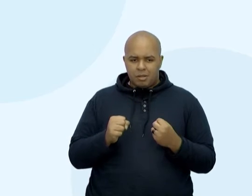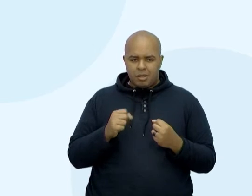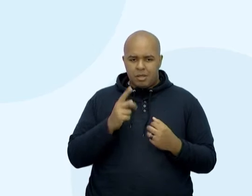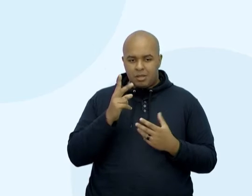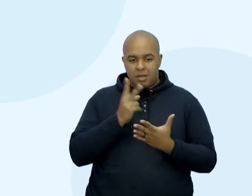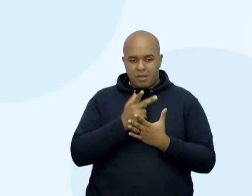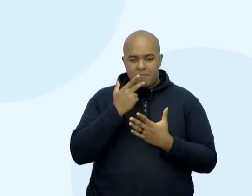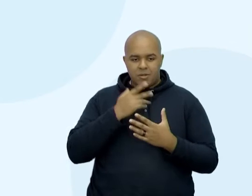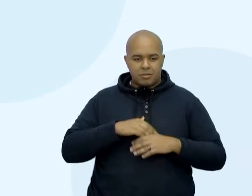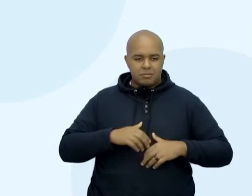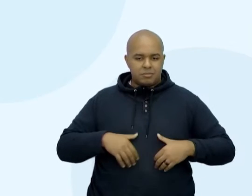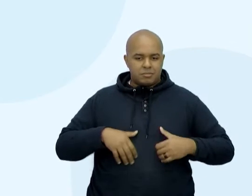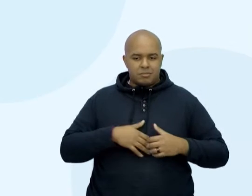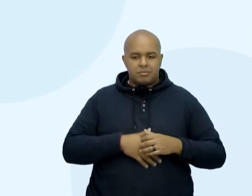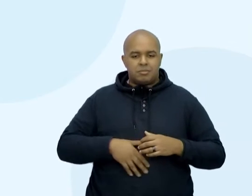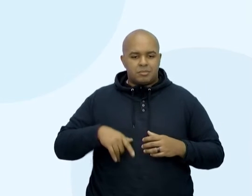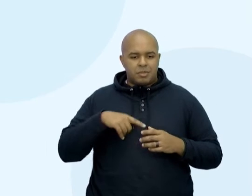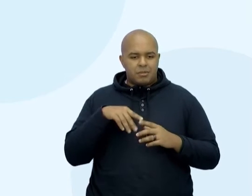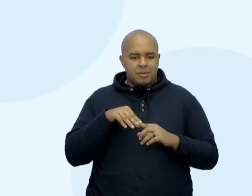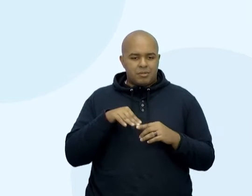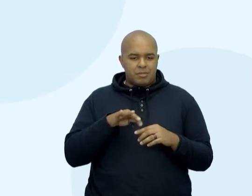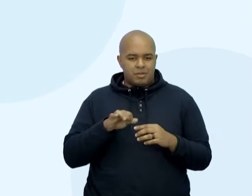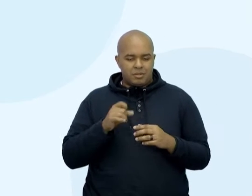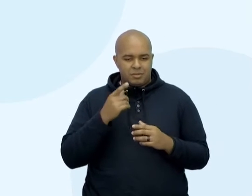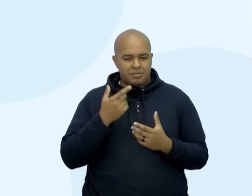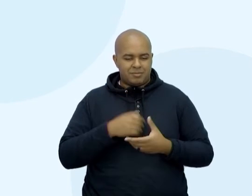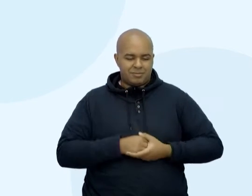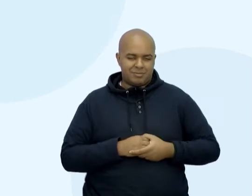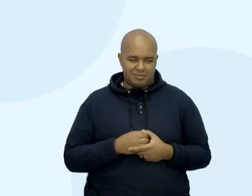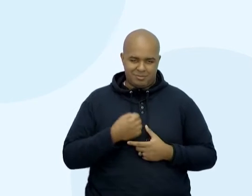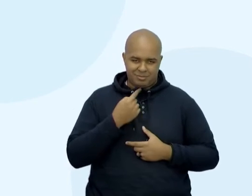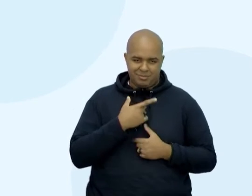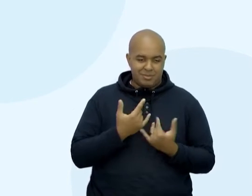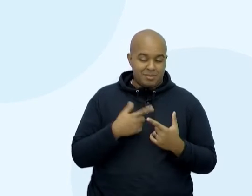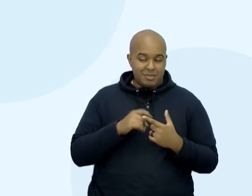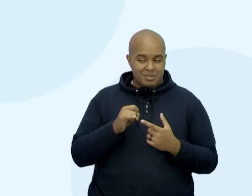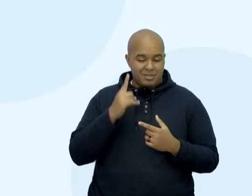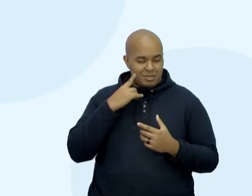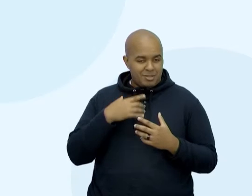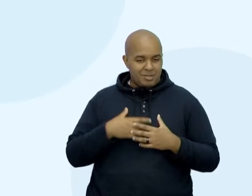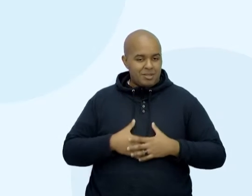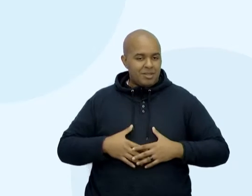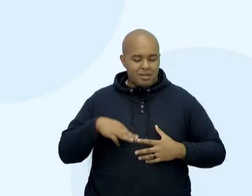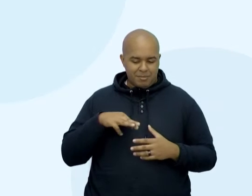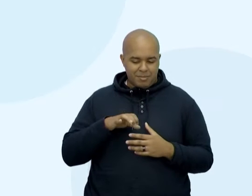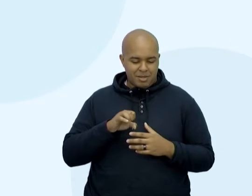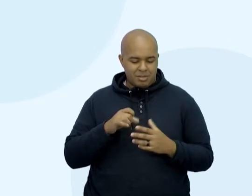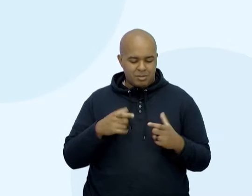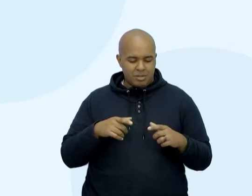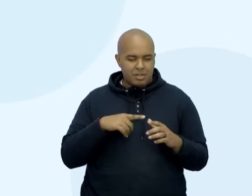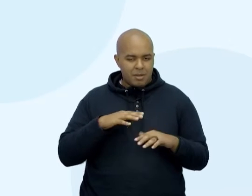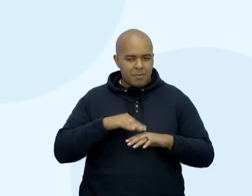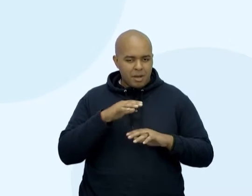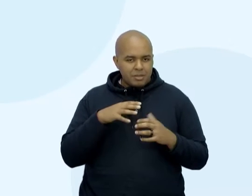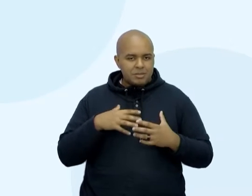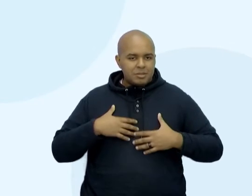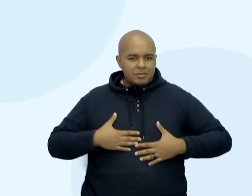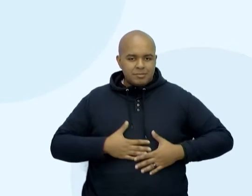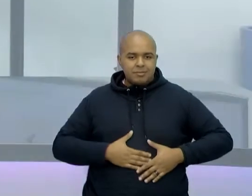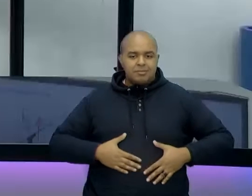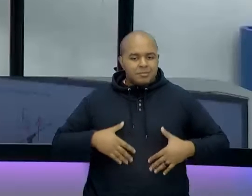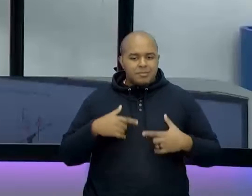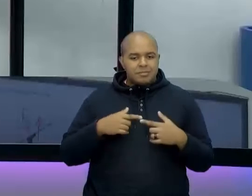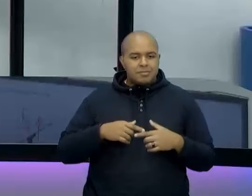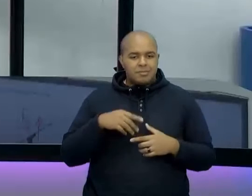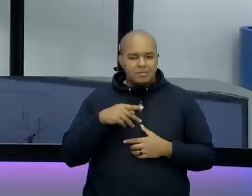chutaria no meu pânceps, que é onde tem mais massa. Não, porque se for um centro de massa, o lugar onde a gente tem mais massa tende